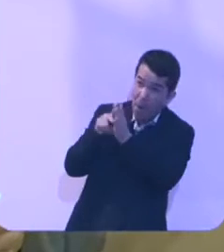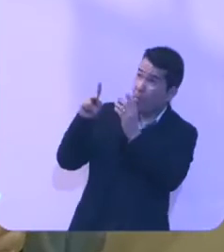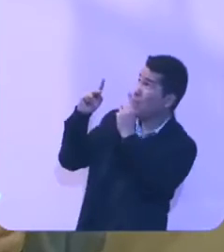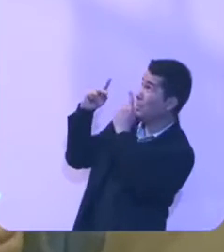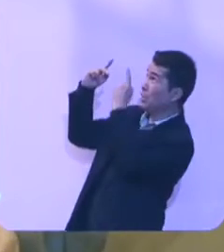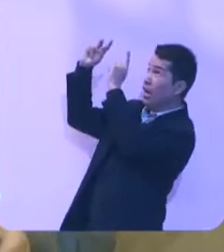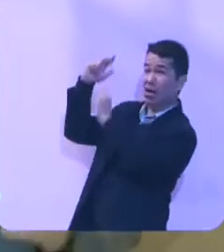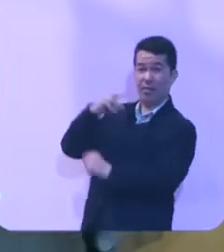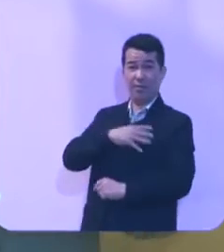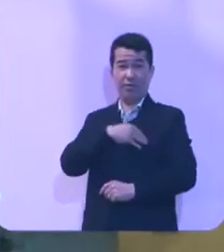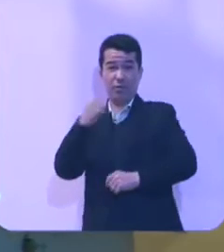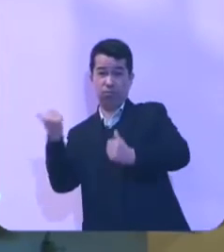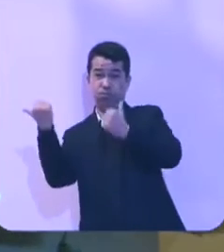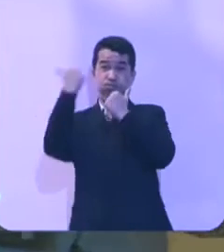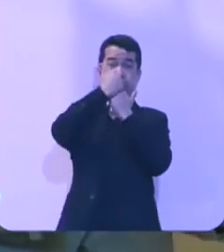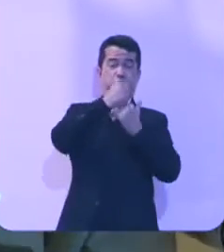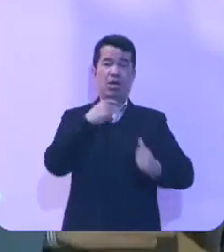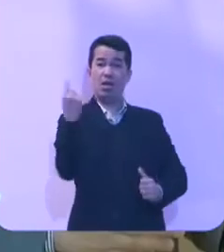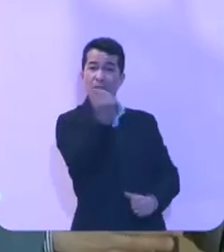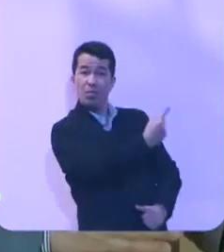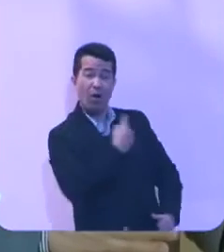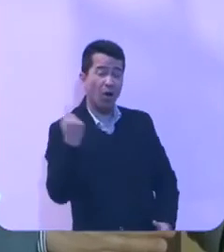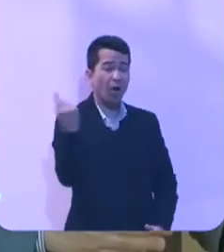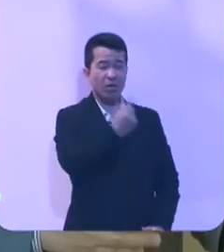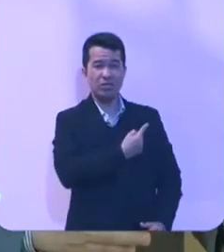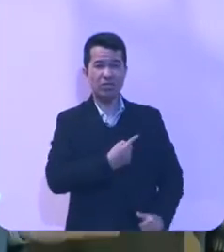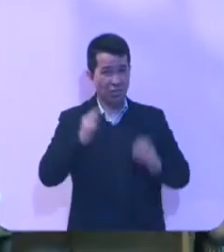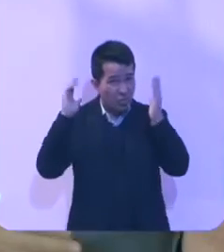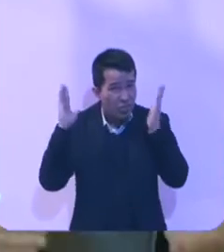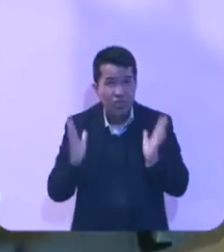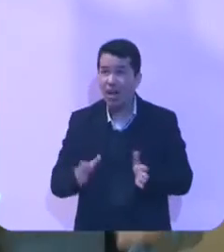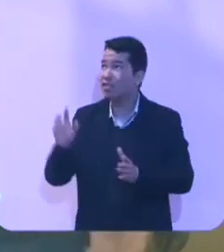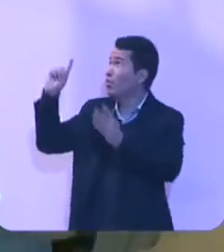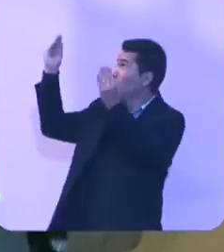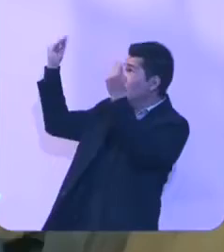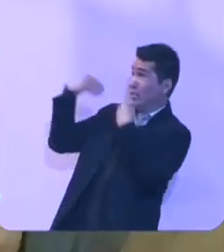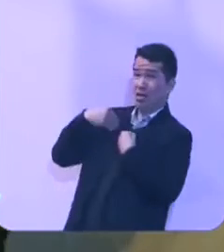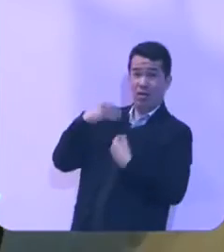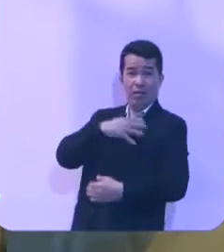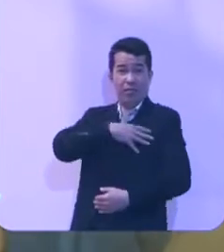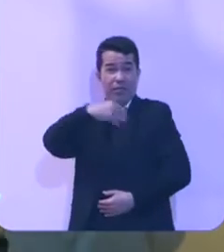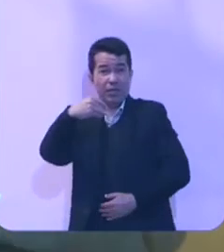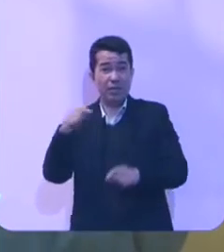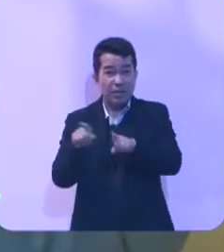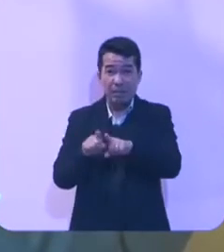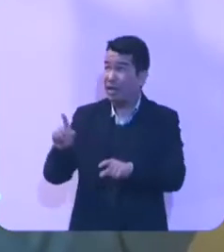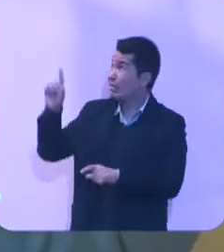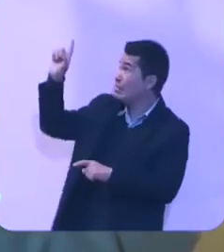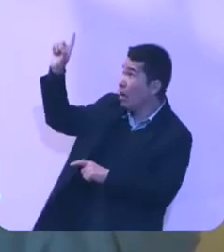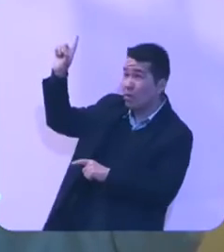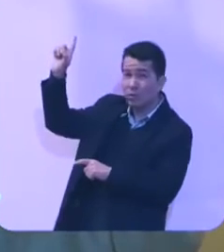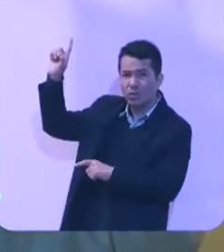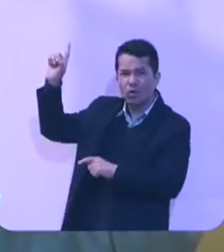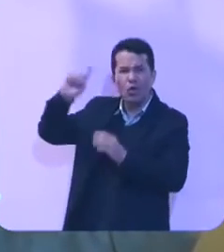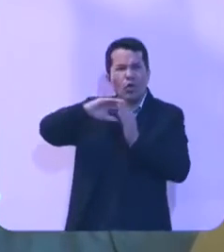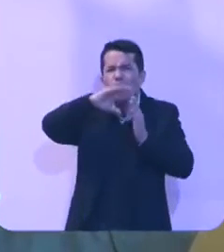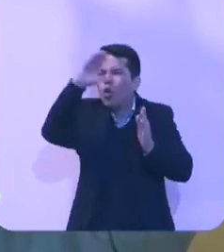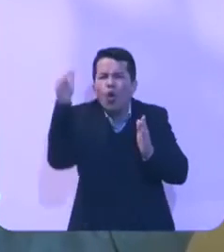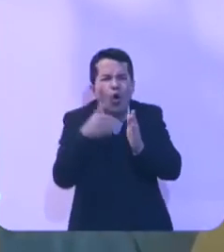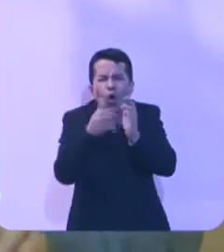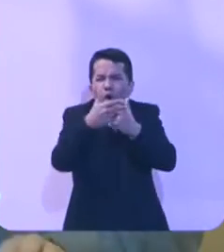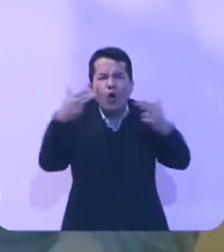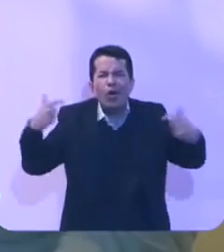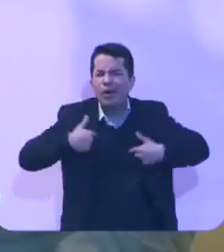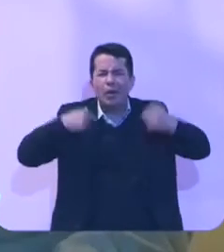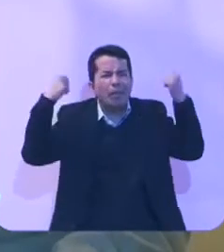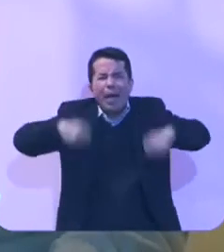todos nós. Se Ele nos deu o seu Filho, será que não nos dará também todas as